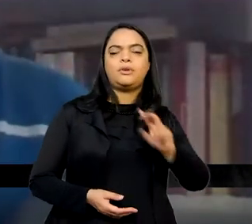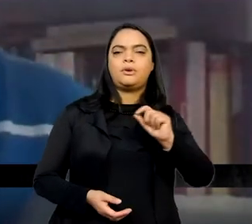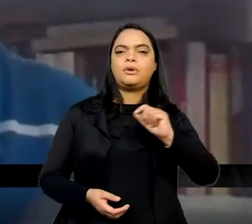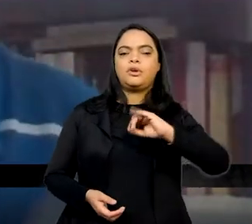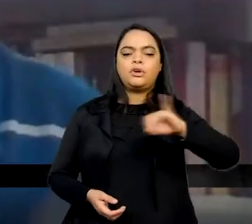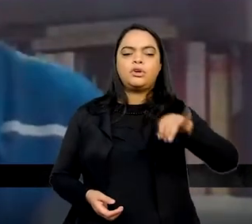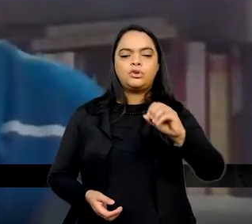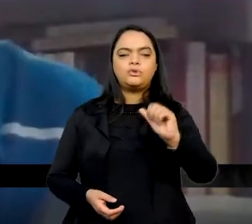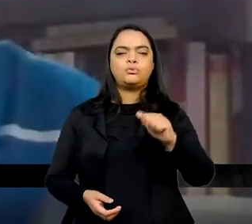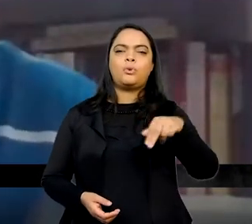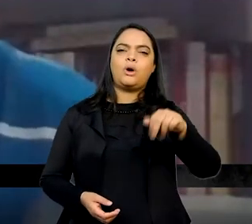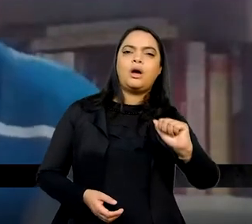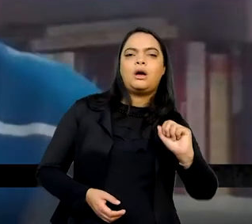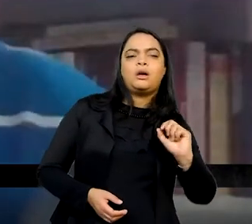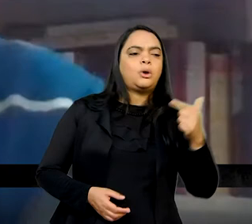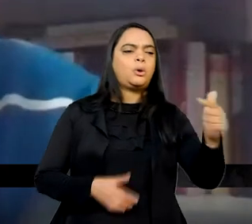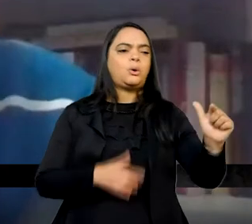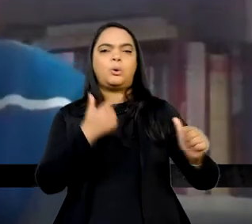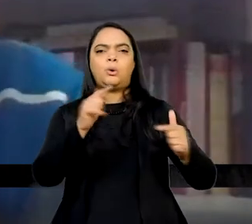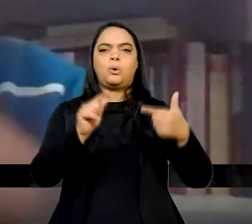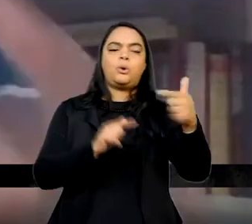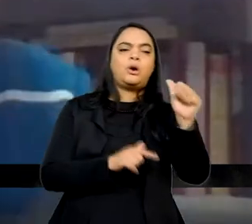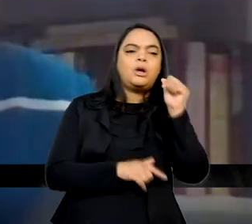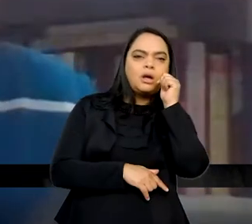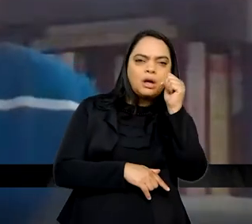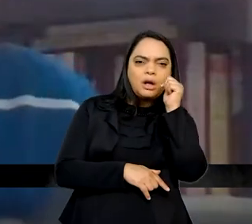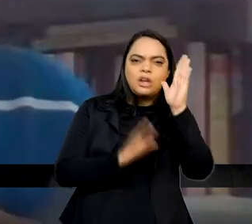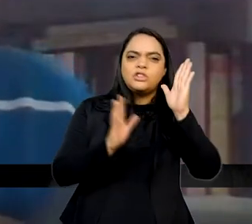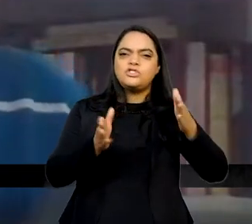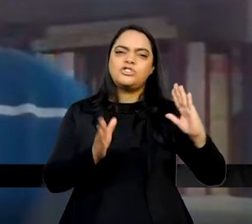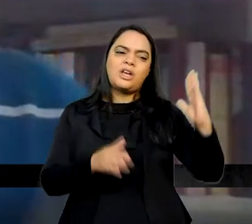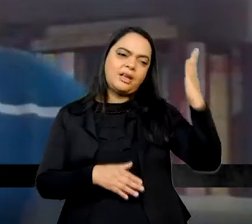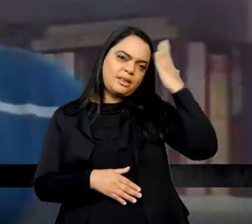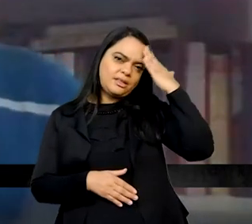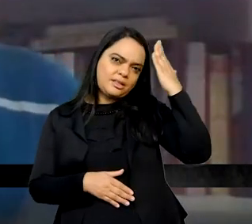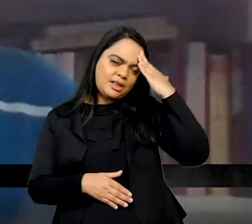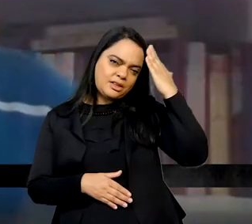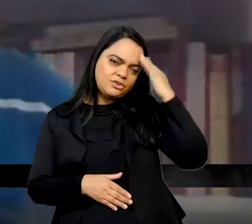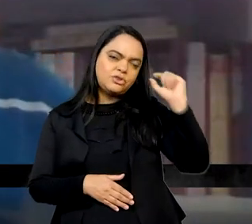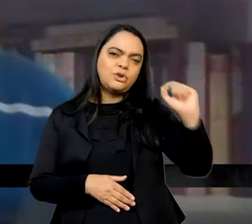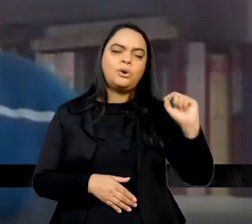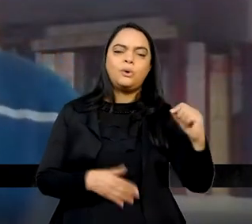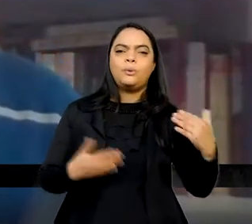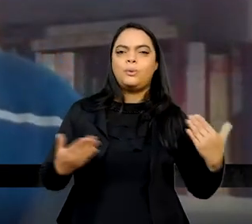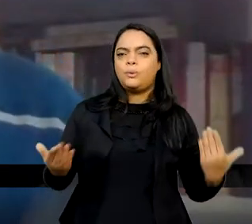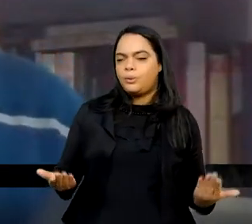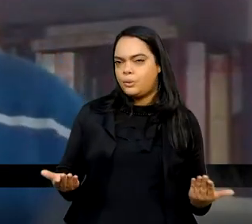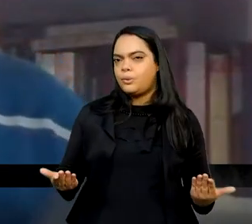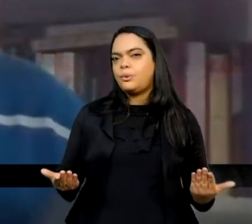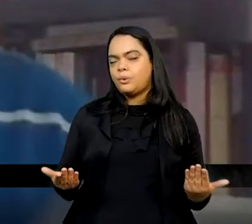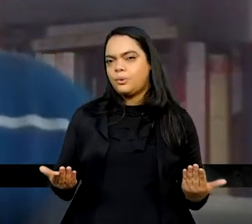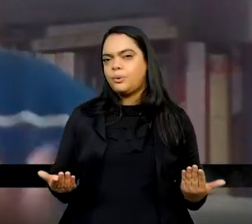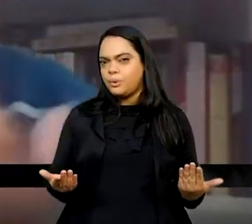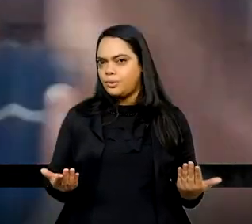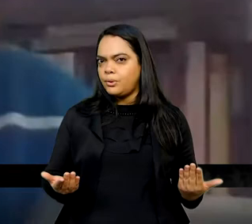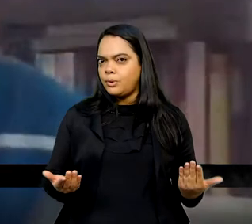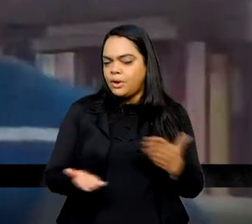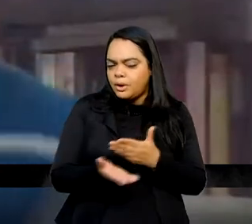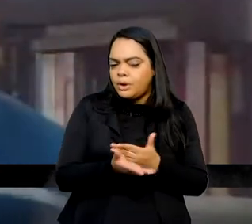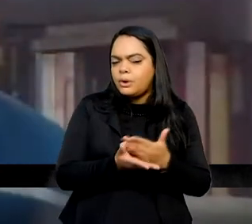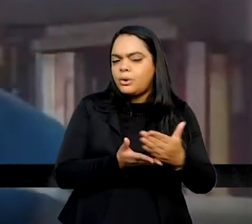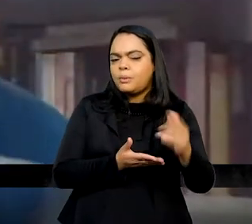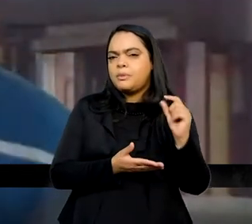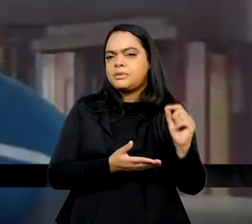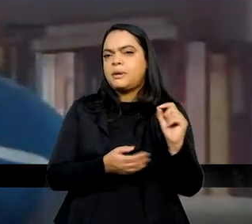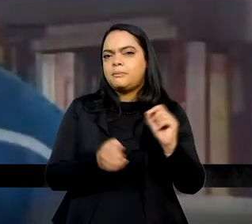tantas, né, que já entendia as questões dos segredos de Dom Sebastião e que ela chegava a fazer condecorações